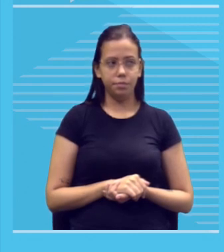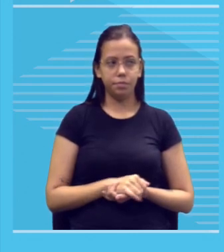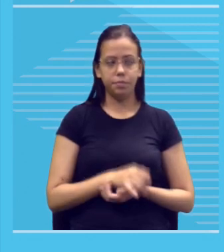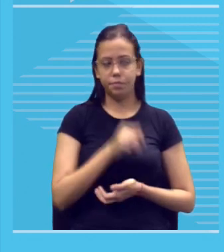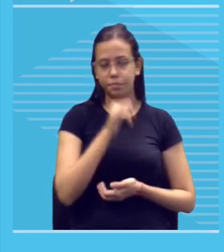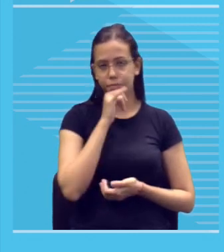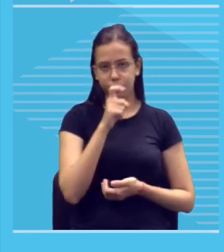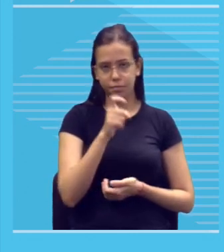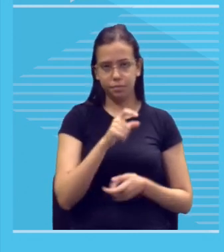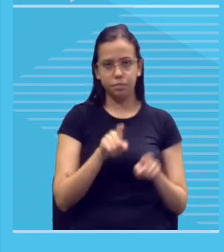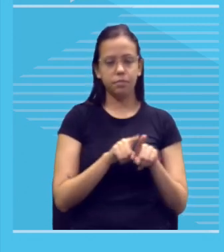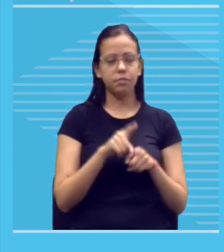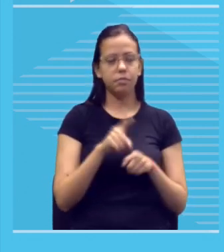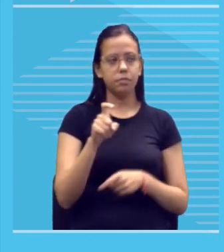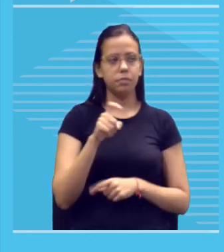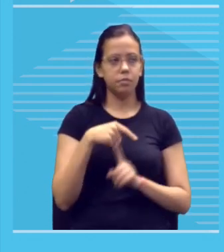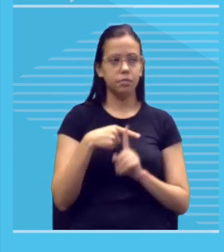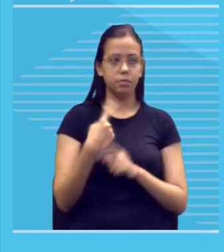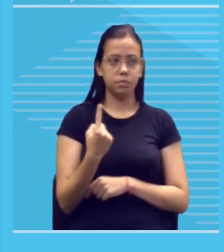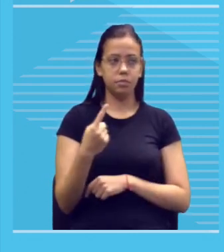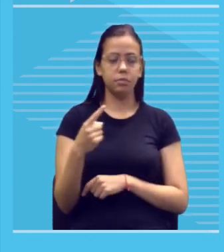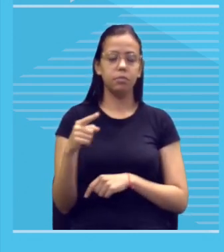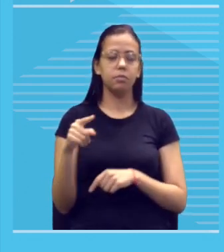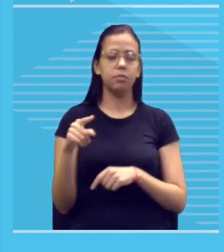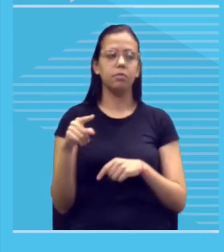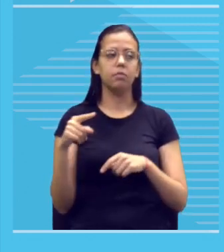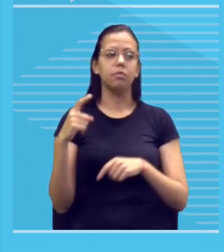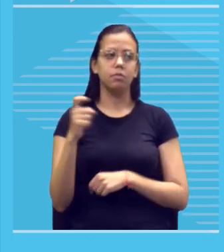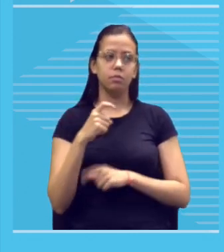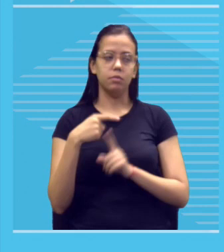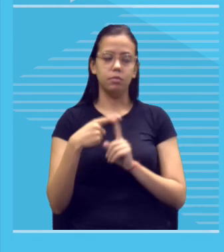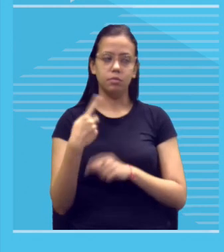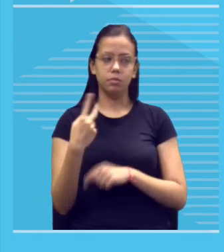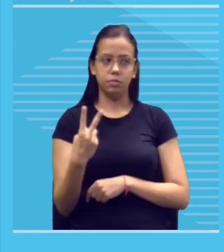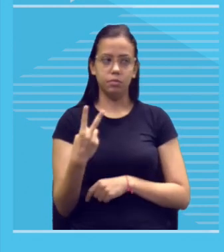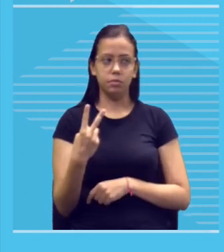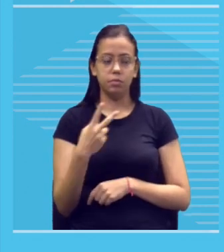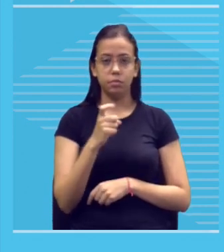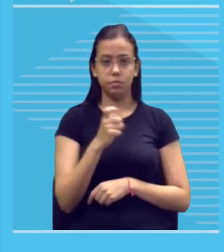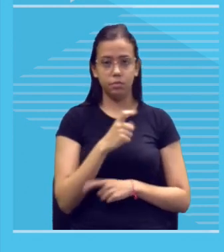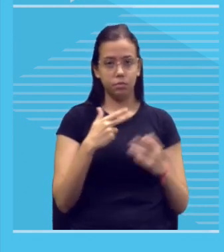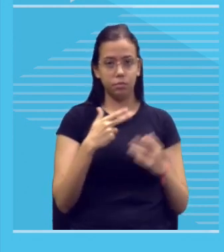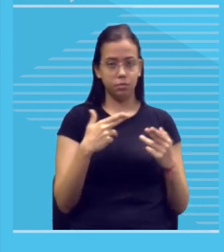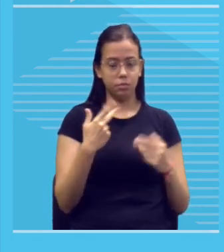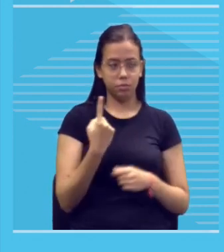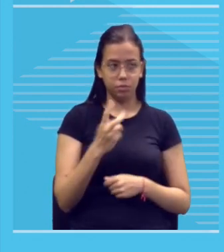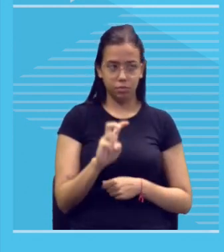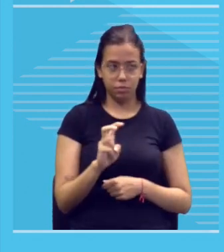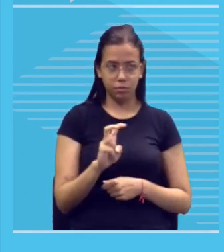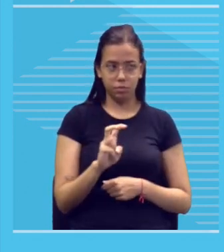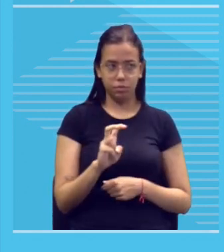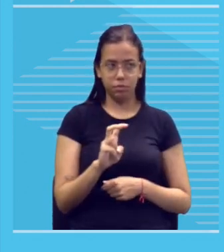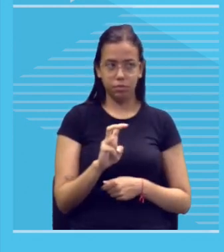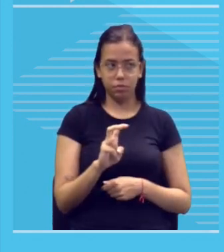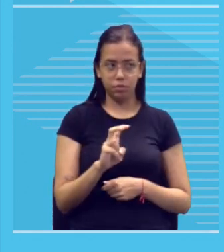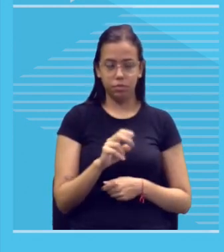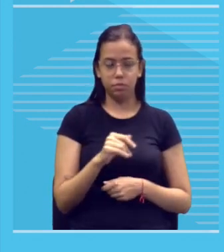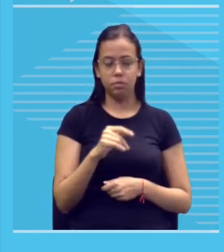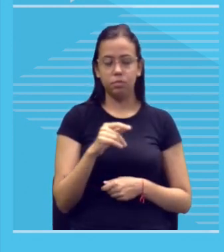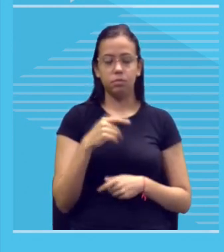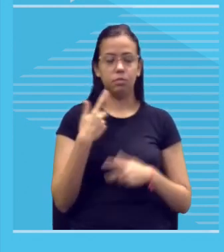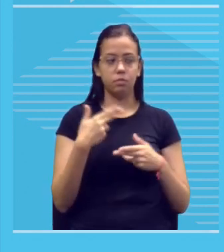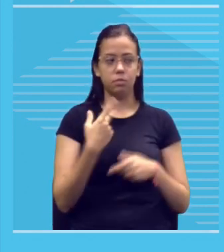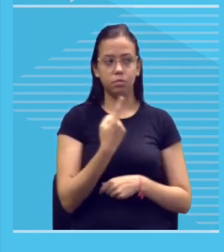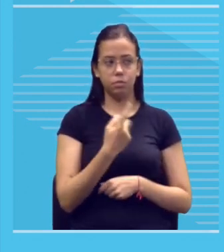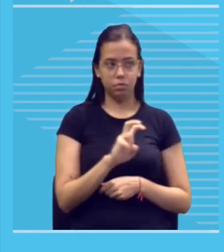x + 2 o X Ele disse que é 15 então aqui é 15 x